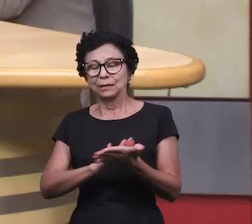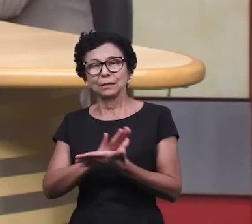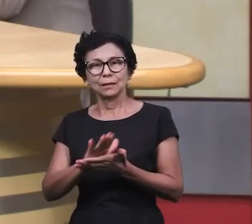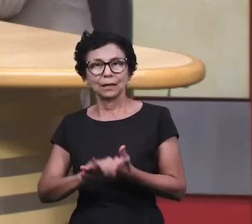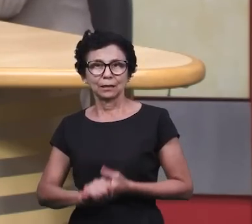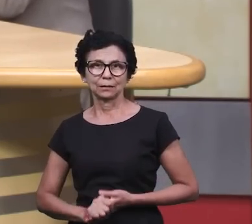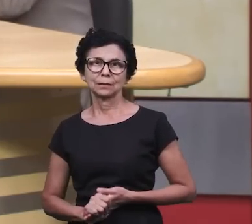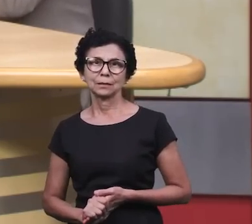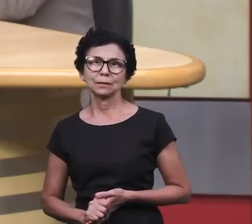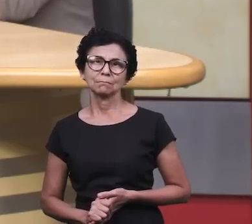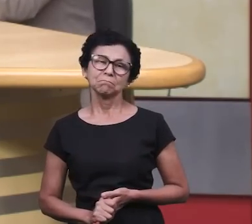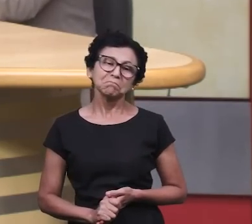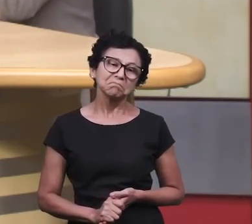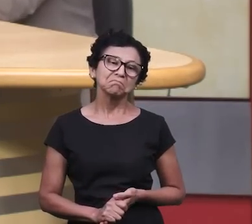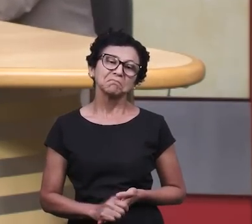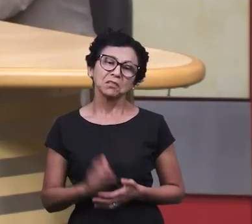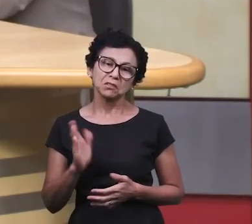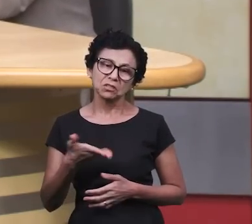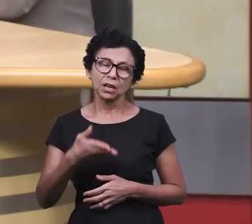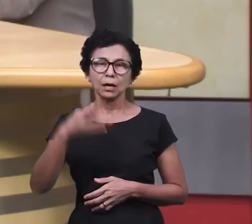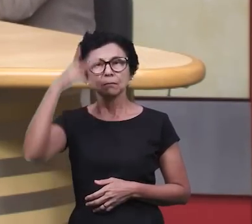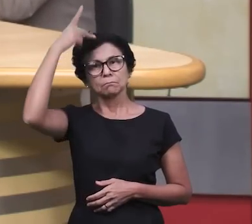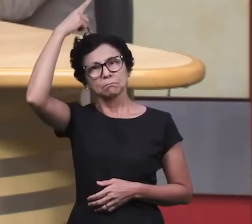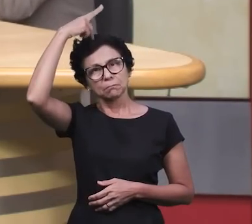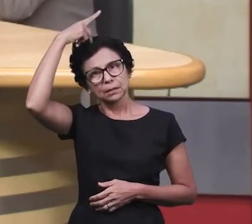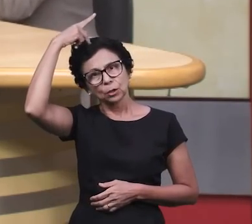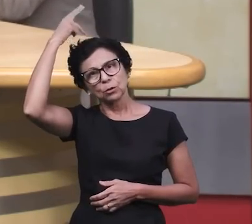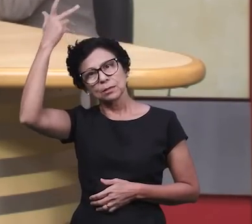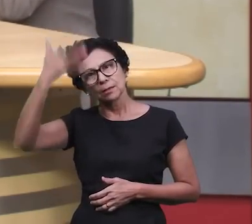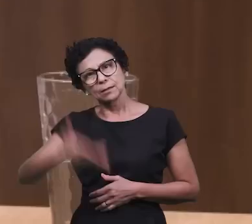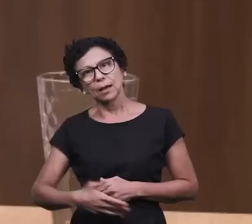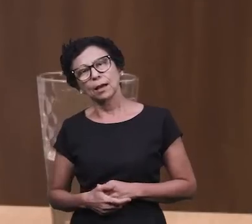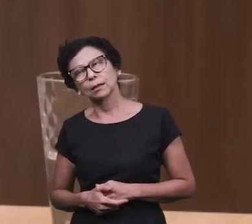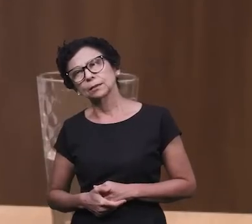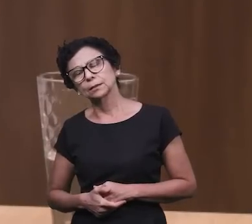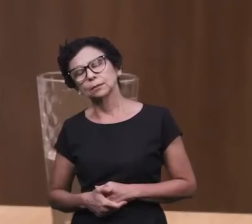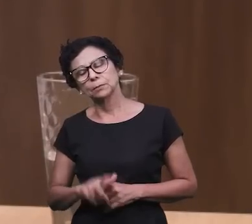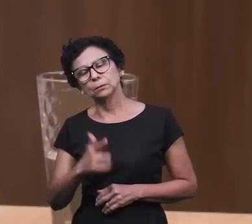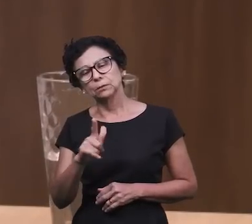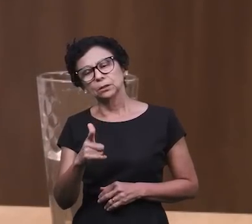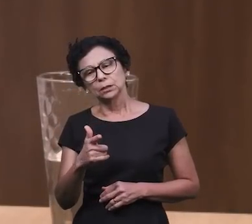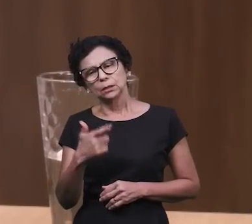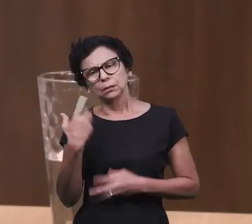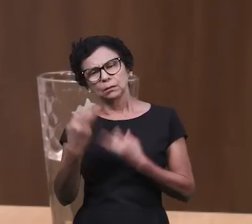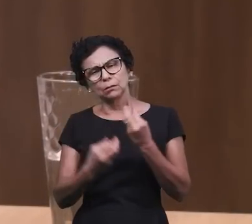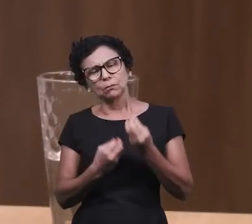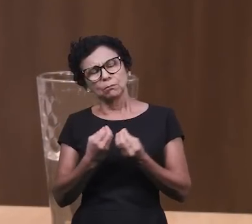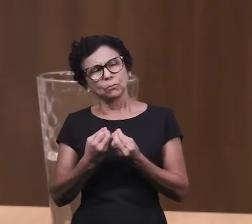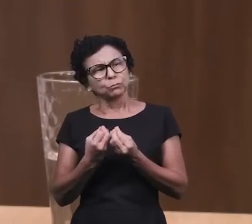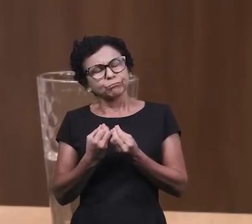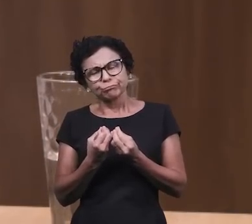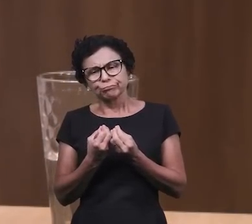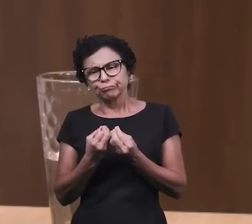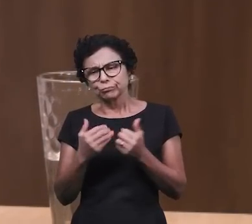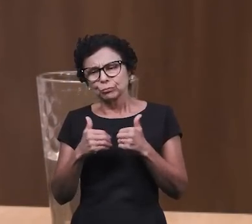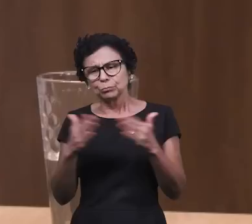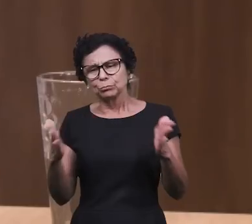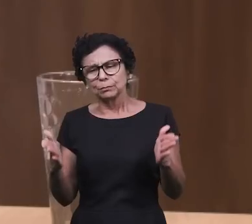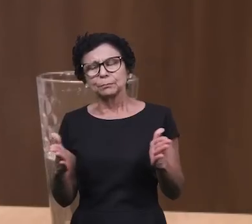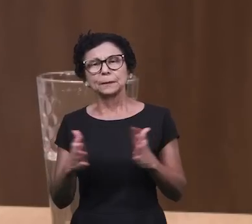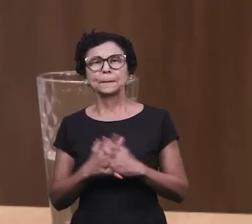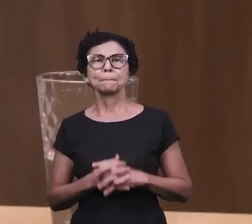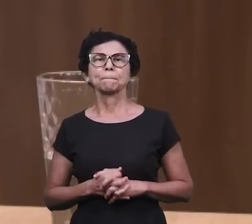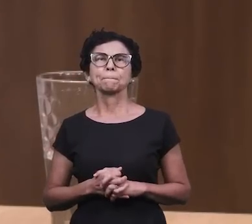somos pentecostais, baseados com o Espírito Santo, com dons espirituais, mas qual a nossa liturgia? Não está igual a de todo mundo. E o Senhor foi trabalhando conosco